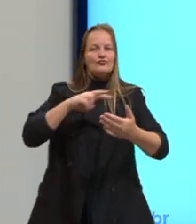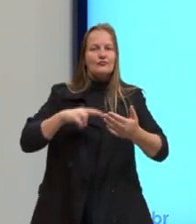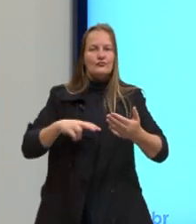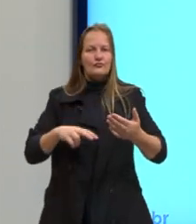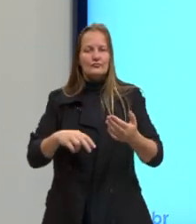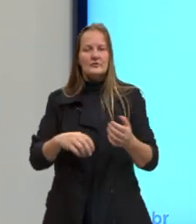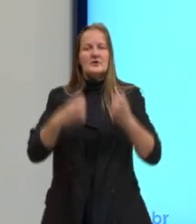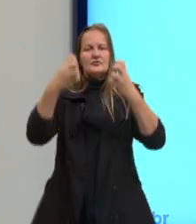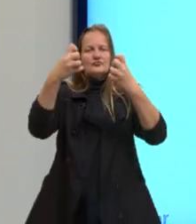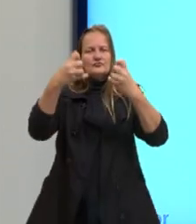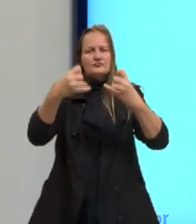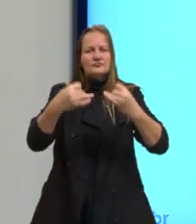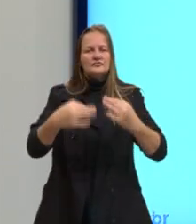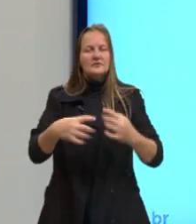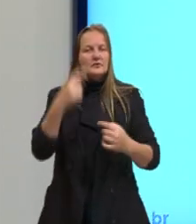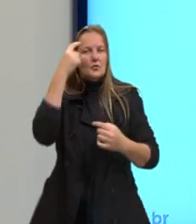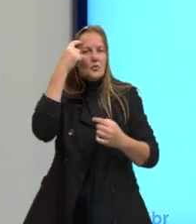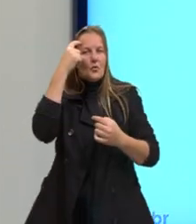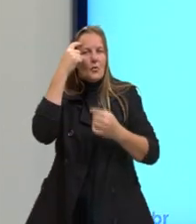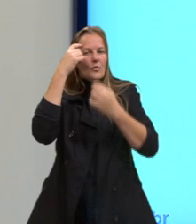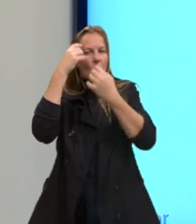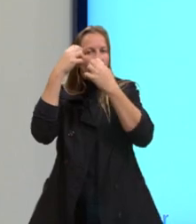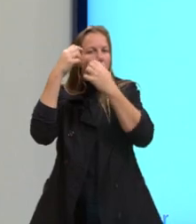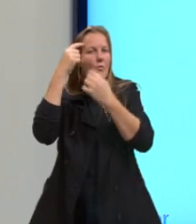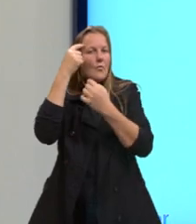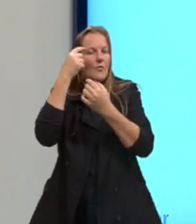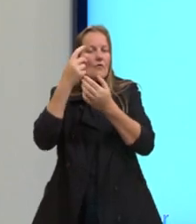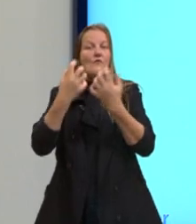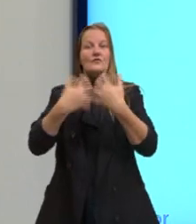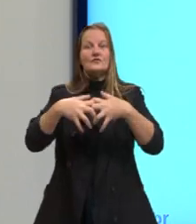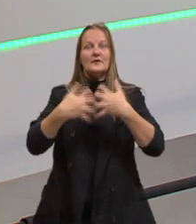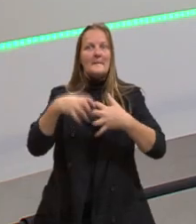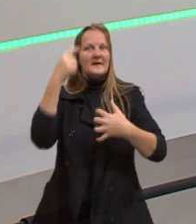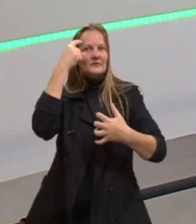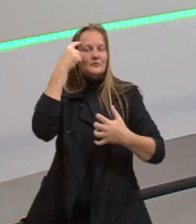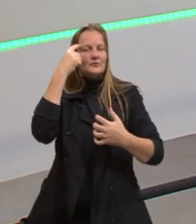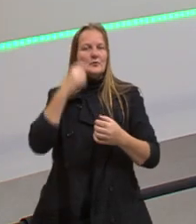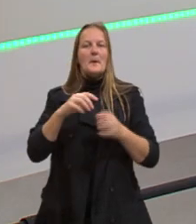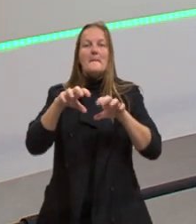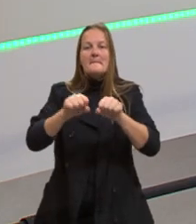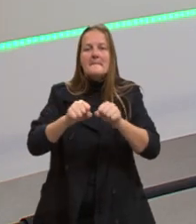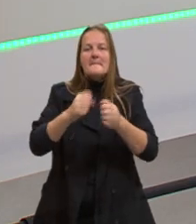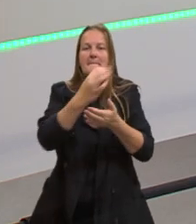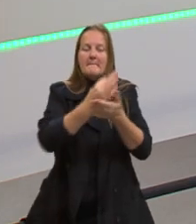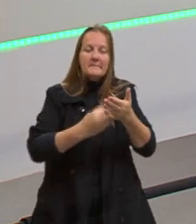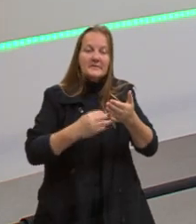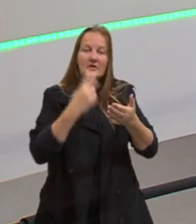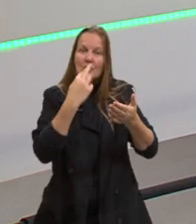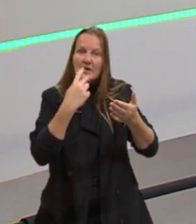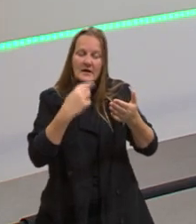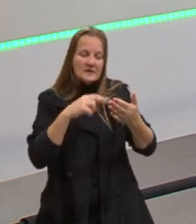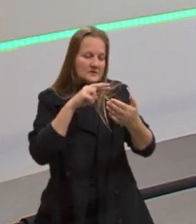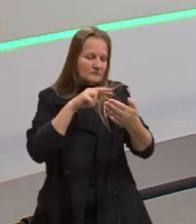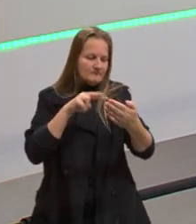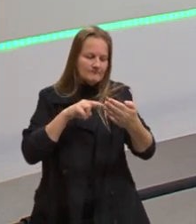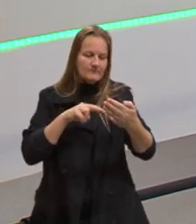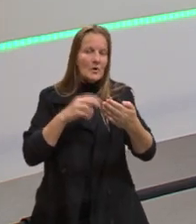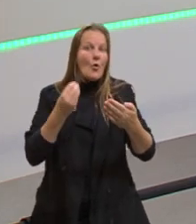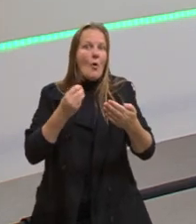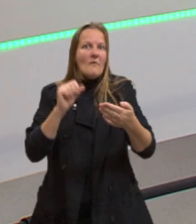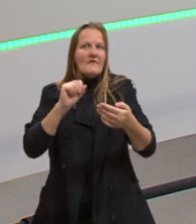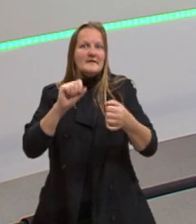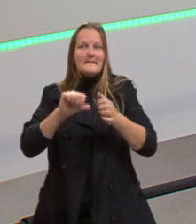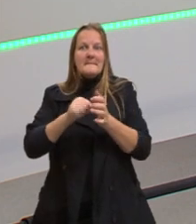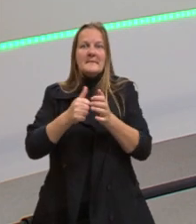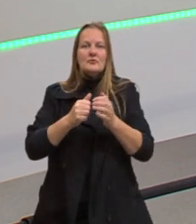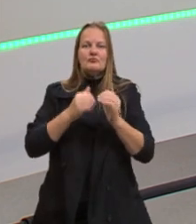explicação Mental para vocês de como eu vou ler aquele texto peguei o texto em inglês abrir minha prova peguei o texto em inglês como é que